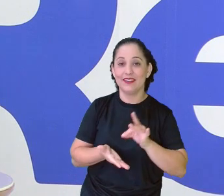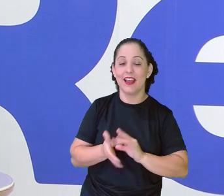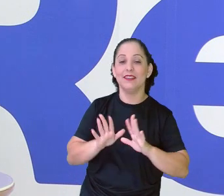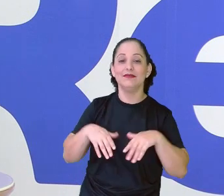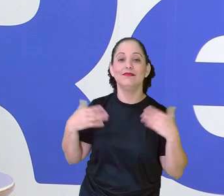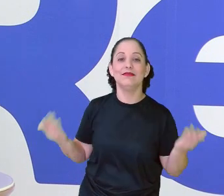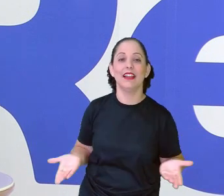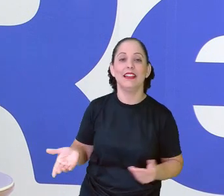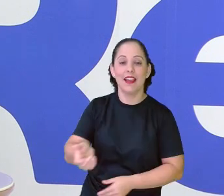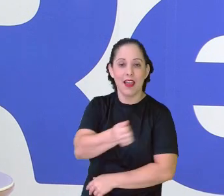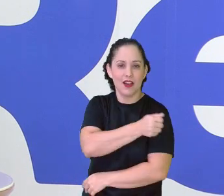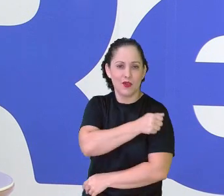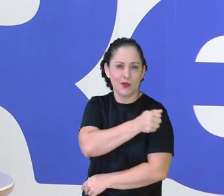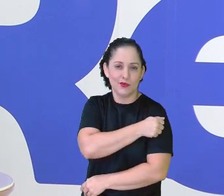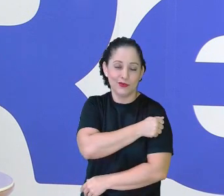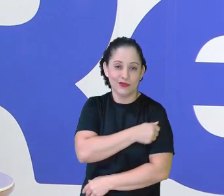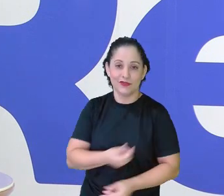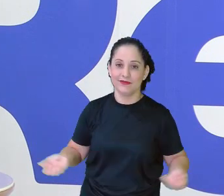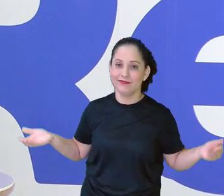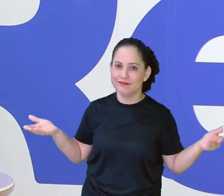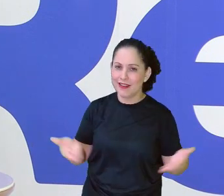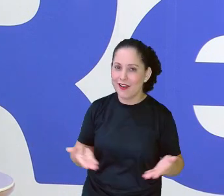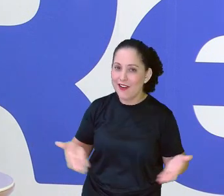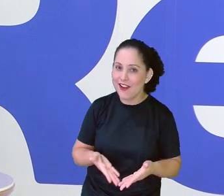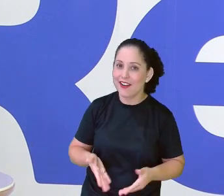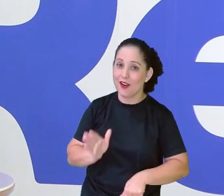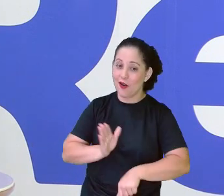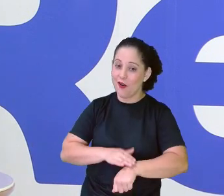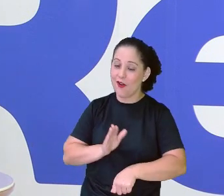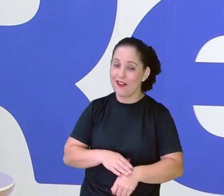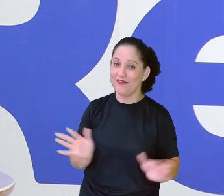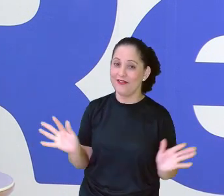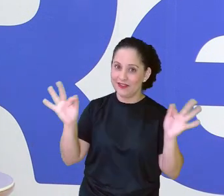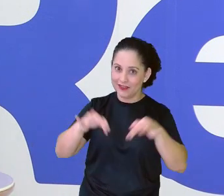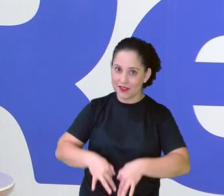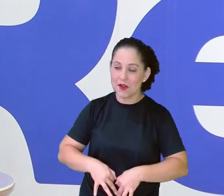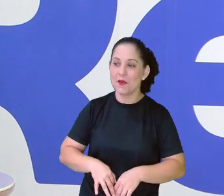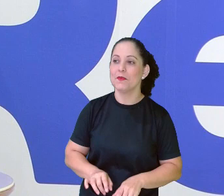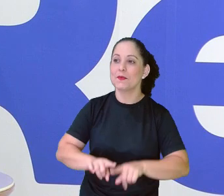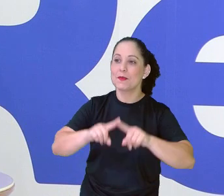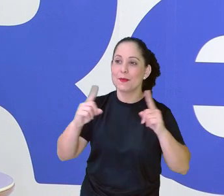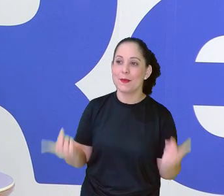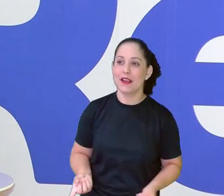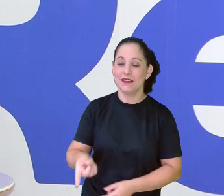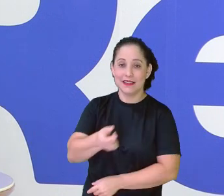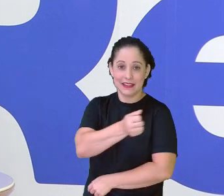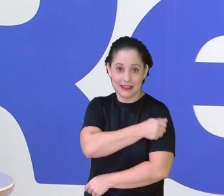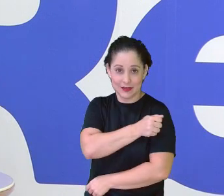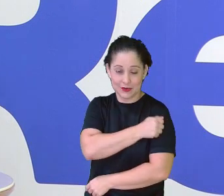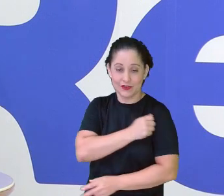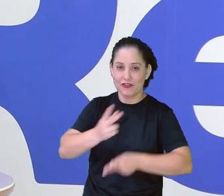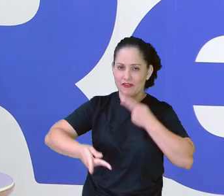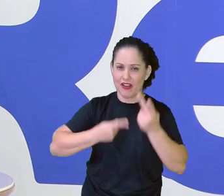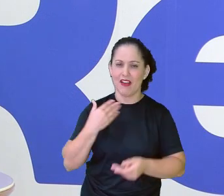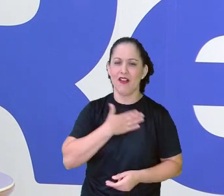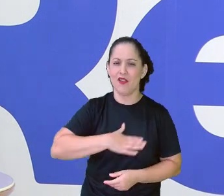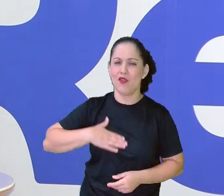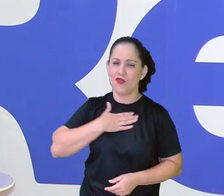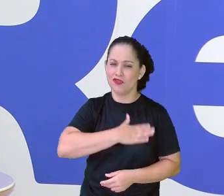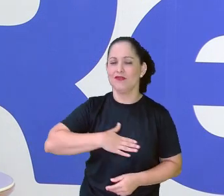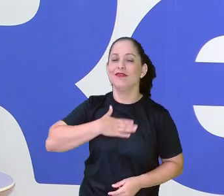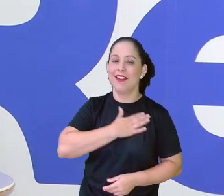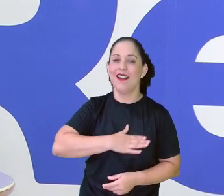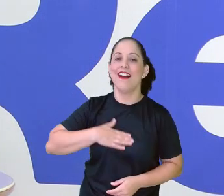estudantes falaram mais alguma coisa? Porque agora já está na hora de dar tchau. É verdade, mas eles estavam falando aqui que gostavam de andar de metrô, gostavam de andar